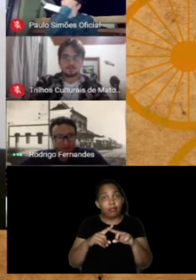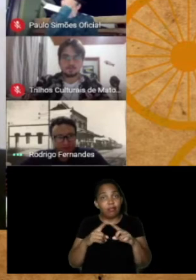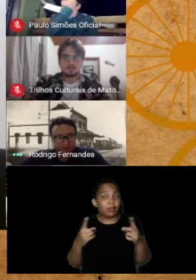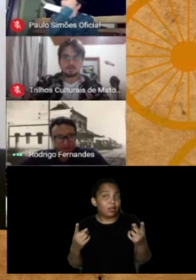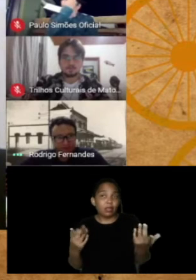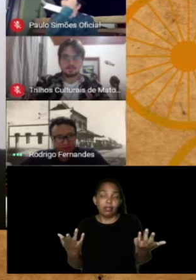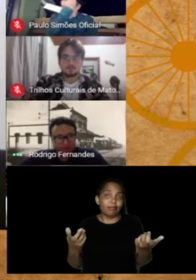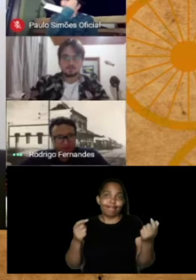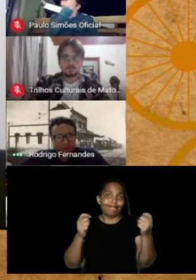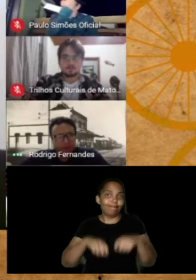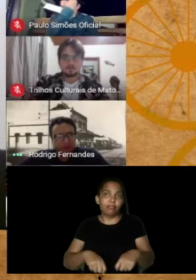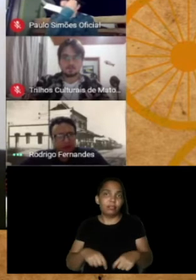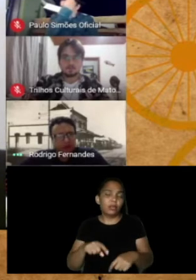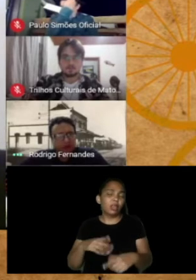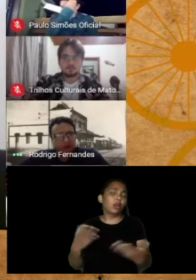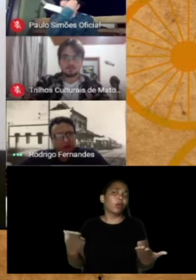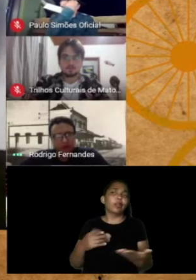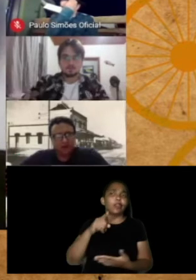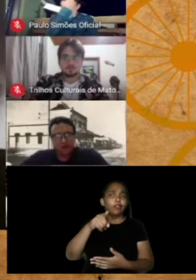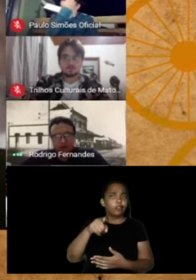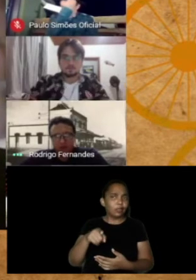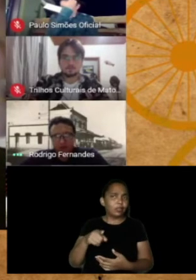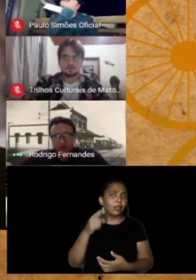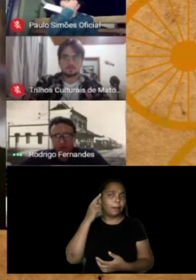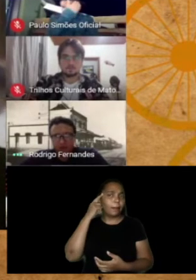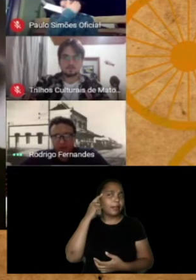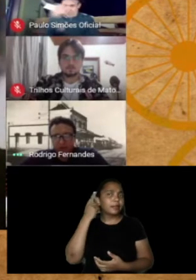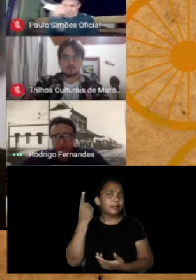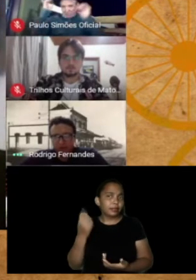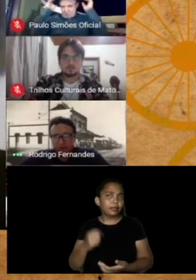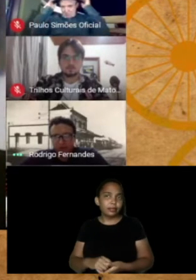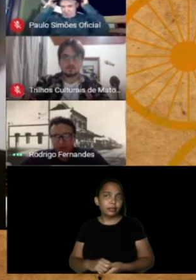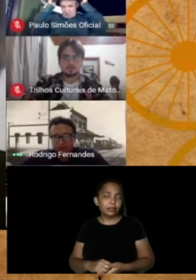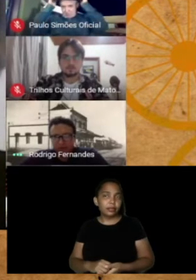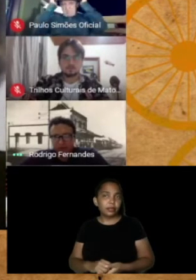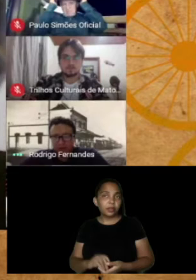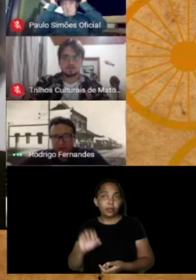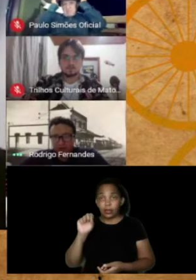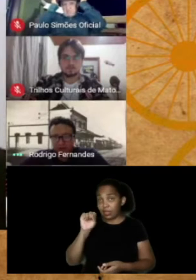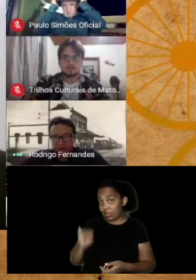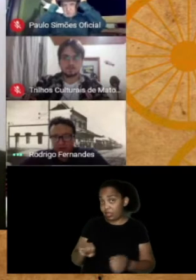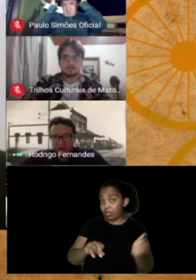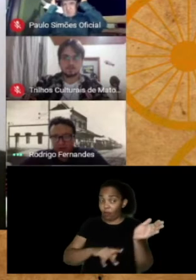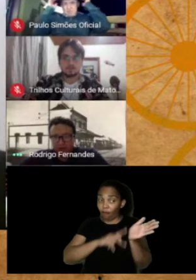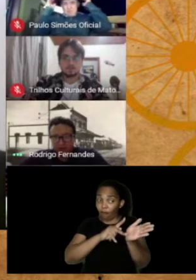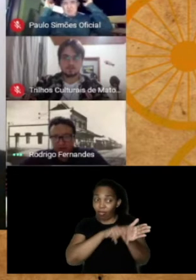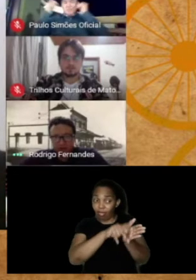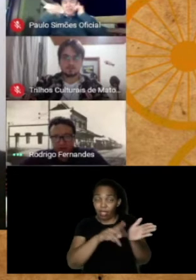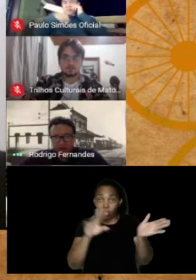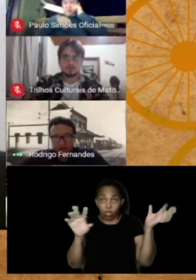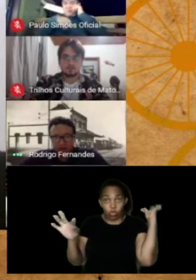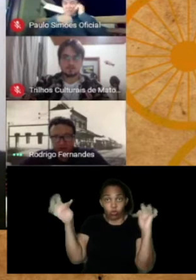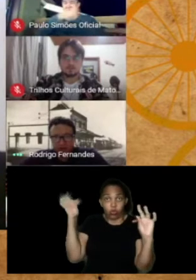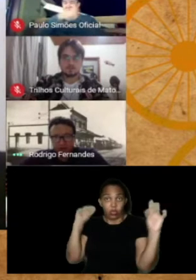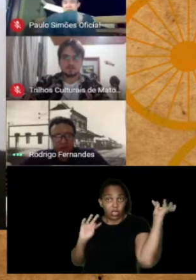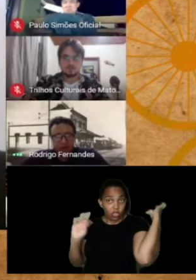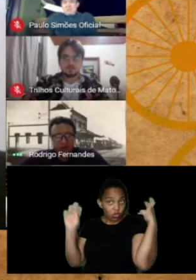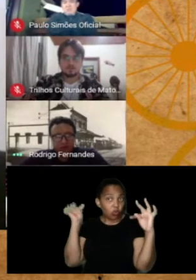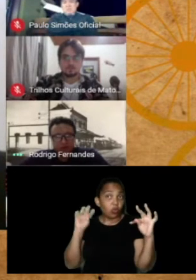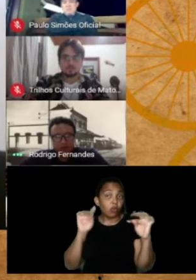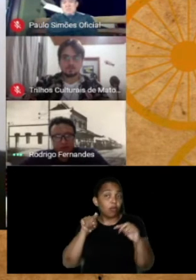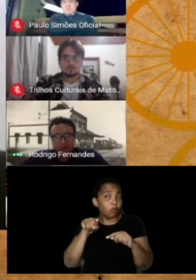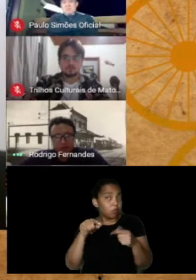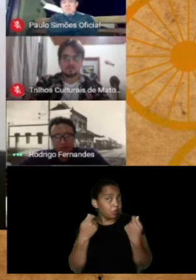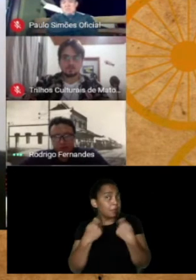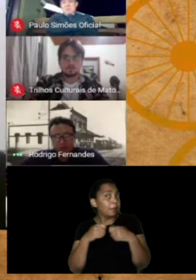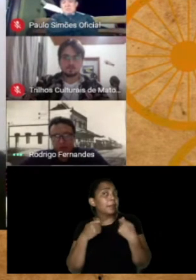Aí você se coloca, olha o produto. Se é um trem turístico, você tem que oferecer um produto